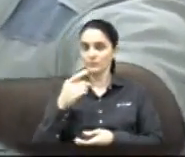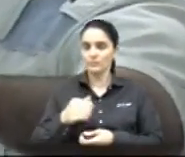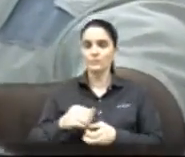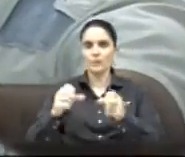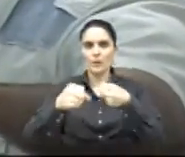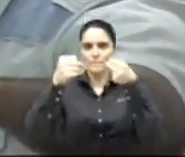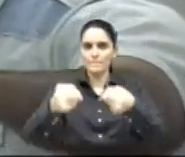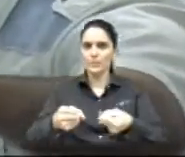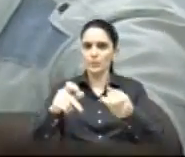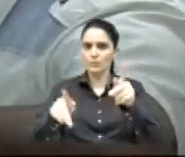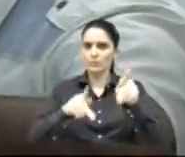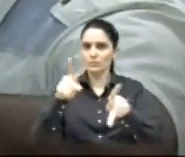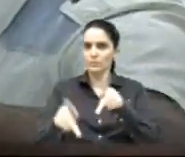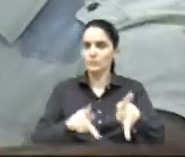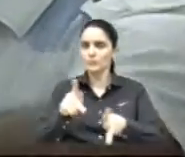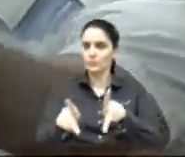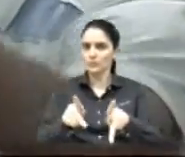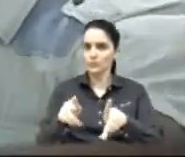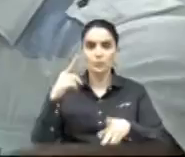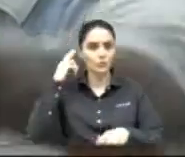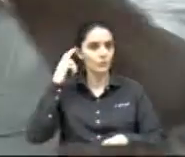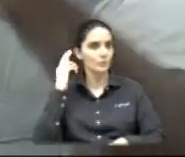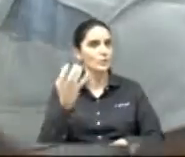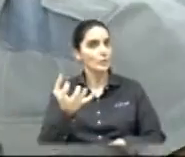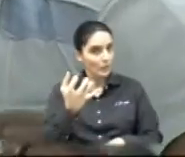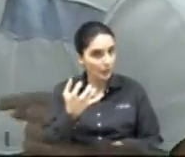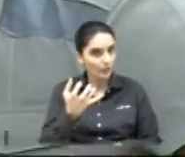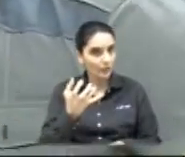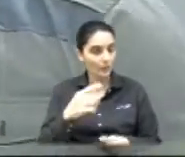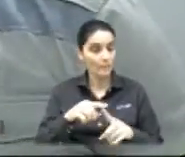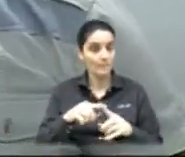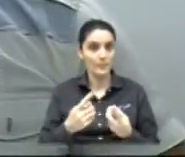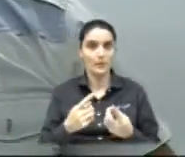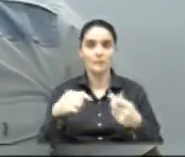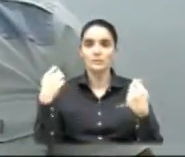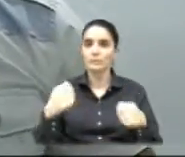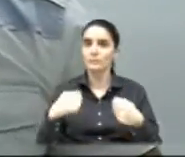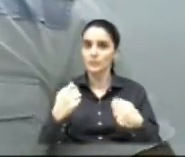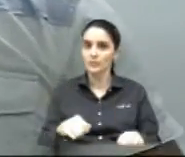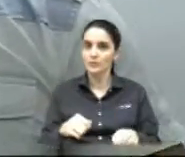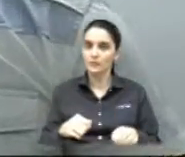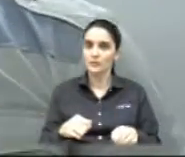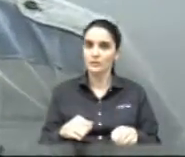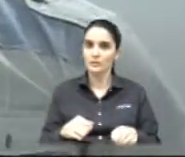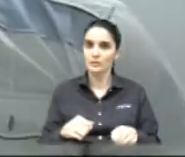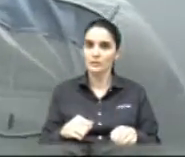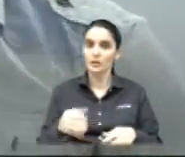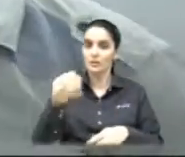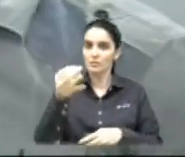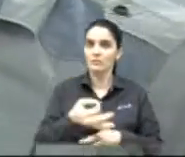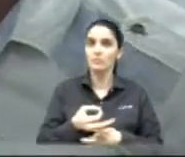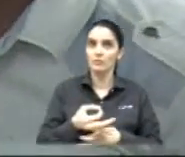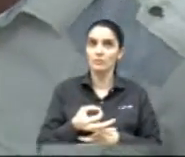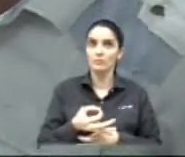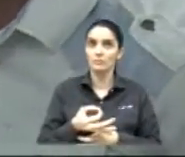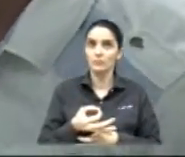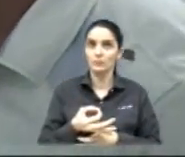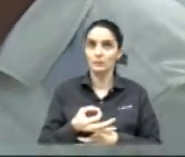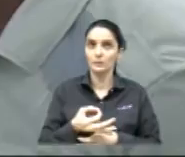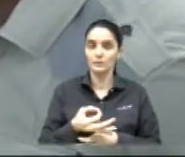que eu defendo o plebiscito, mas eu defendo o plebiscito sobre as questões nas quais nós